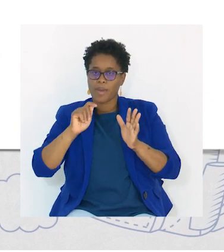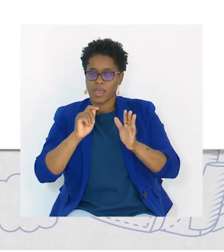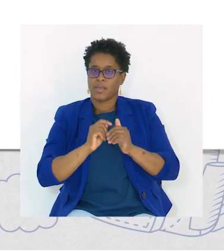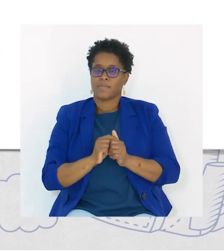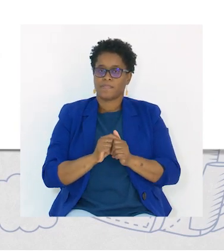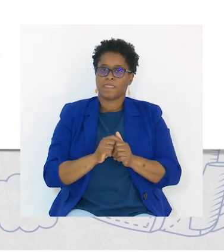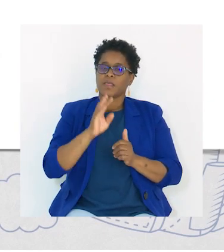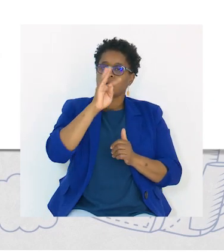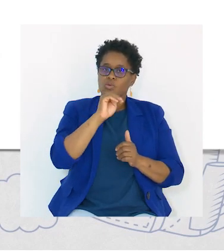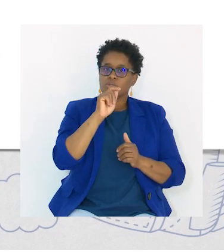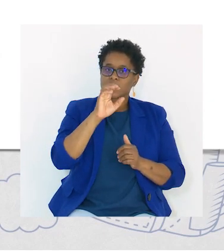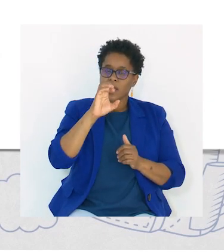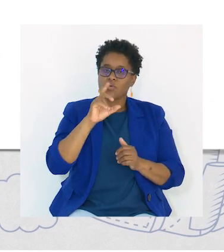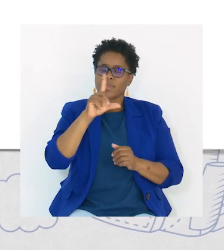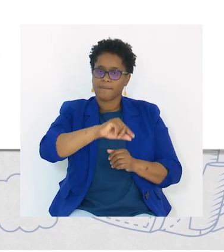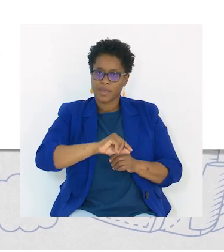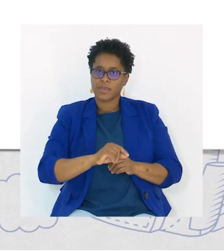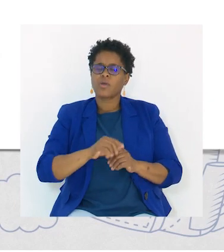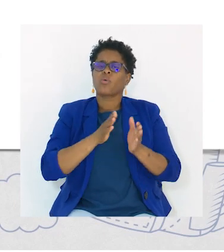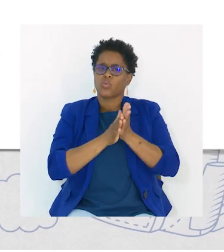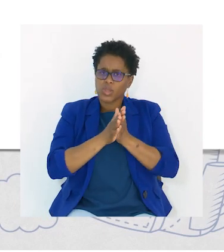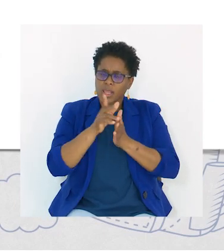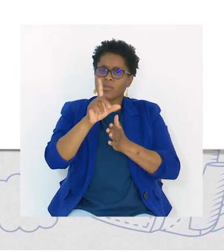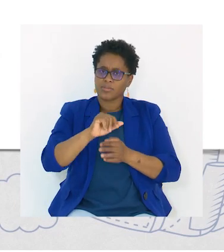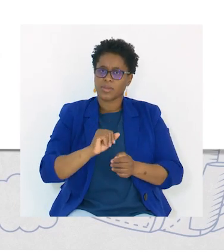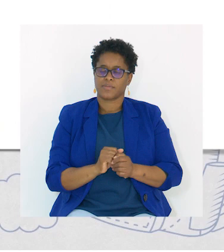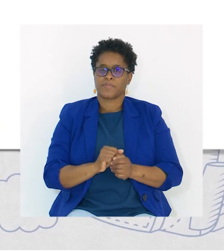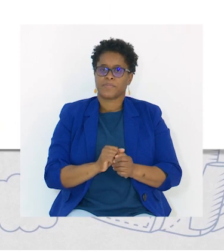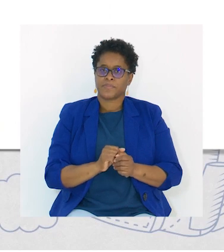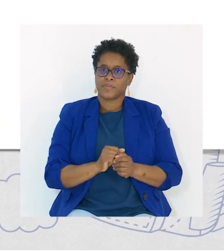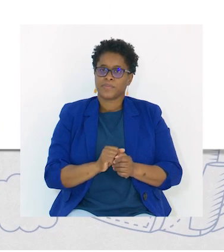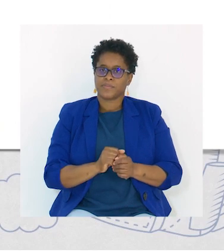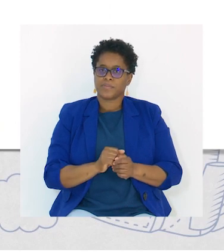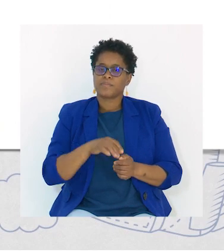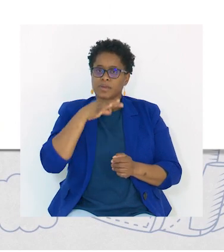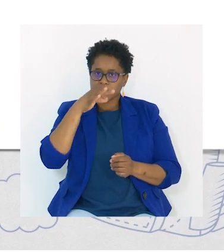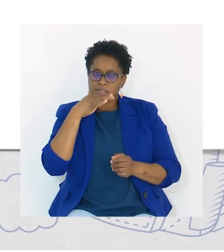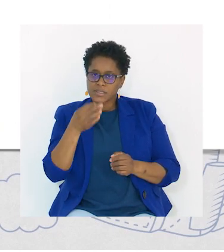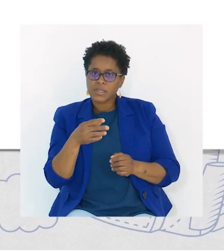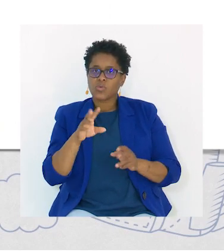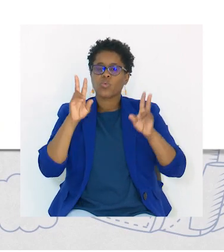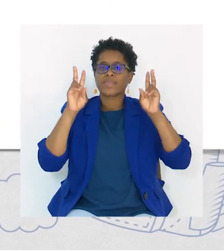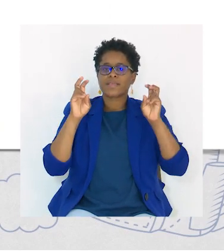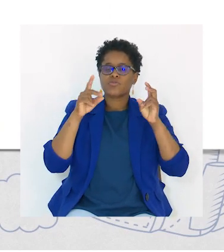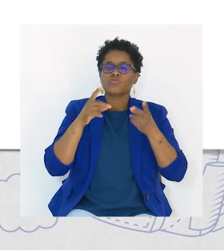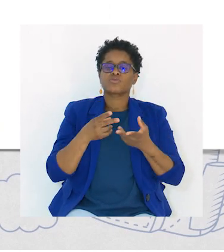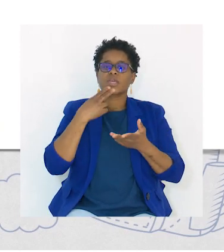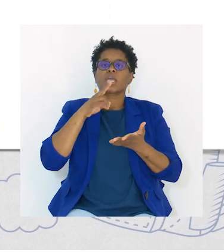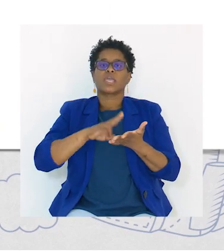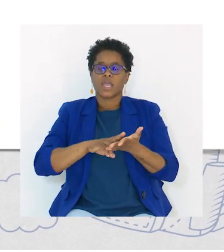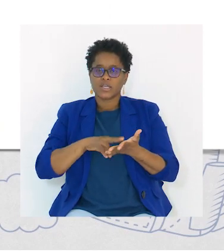Os séculos também são utilizados para designar os títulos